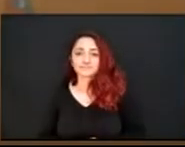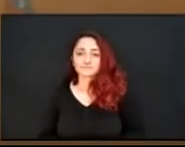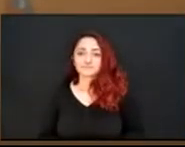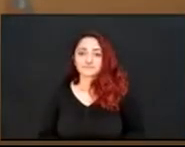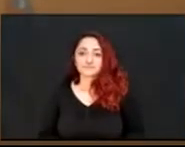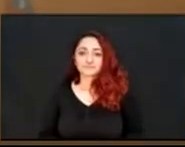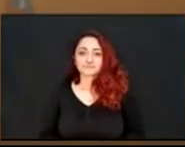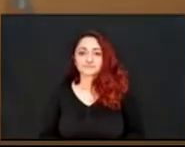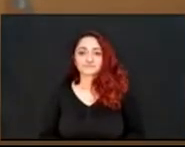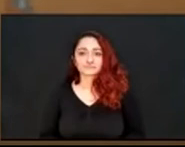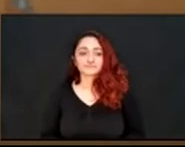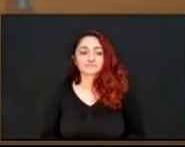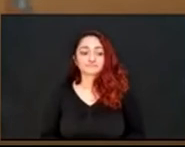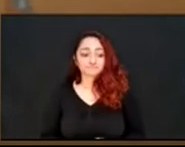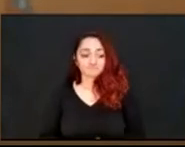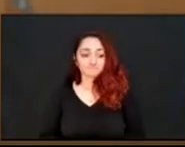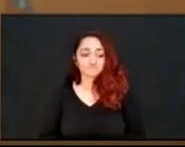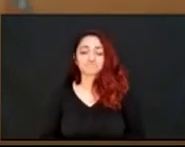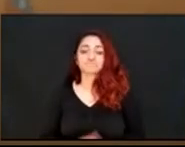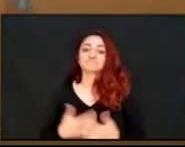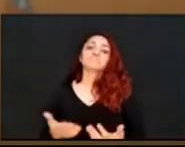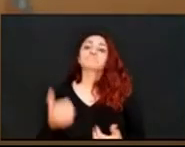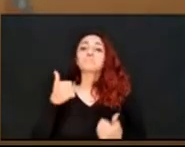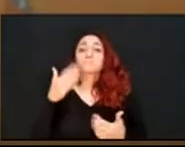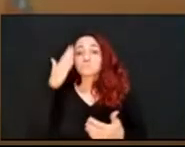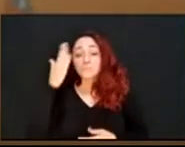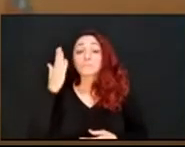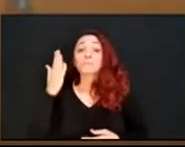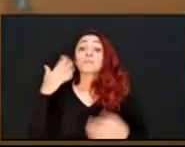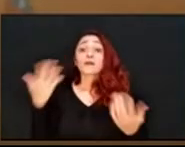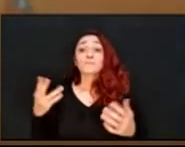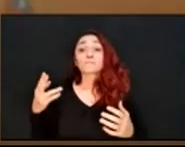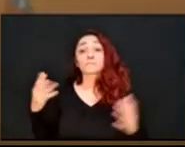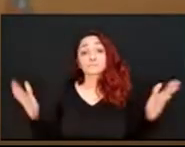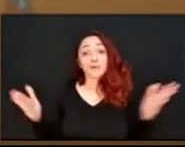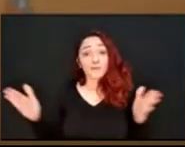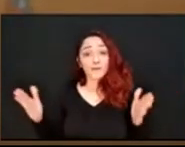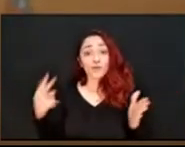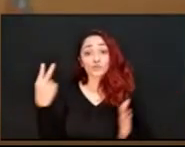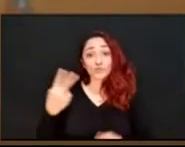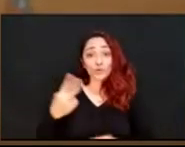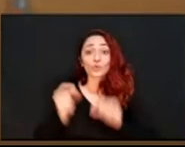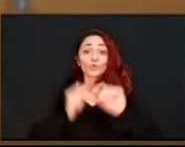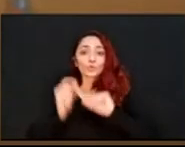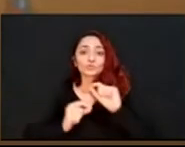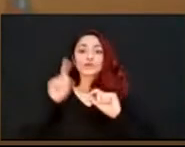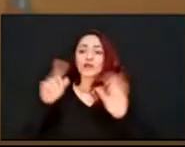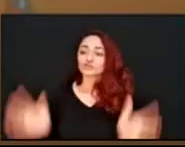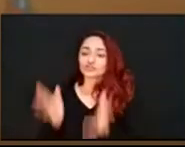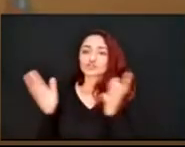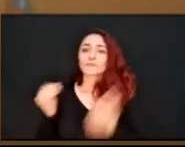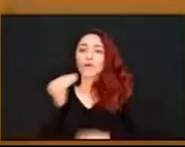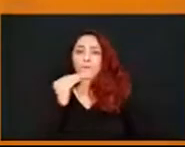isso obrigado no painel dois a gente vai ter agora uma discussão sobre o estímulo à oportunidades né eu